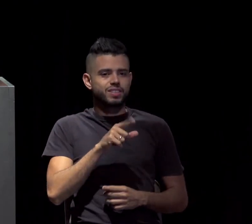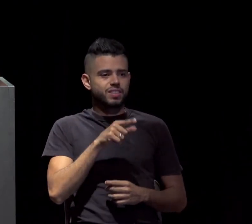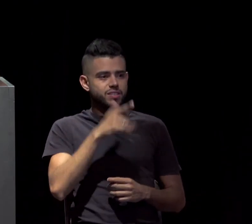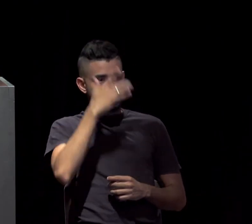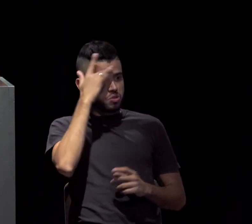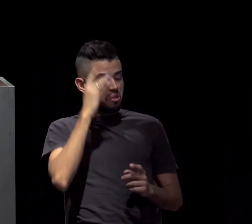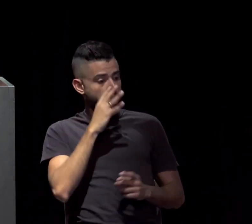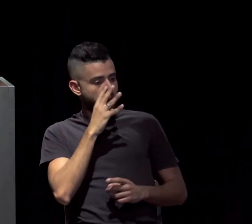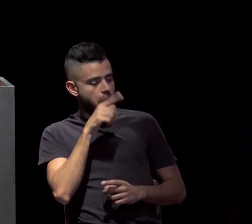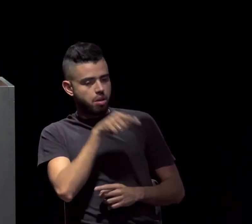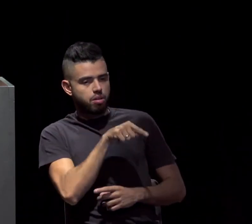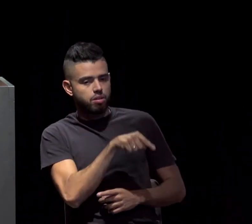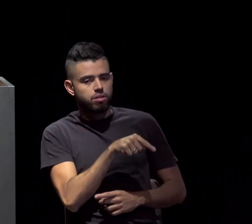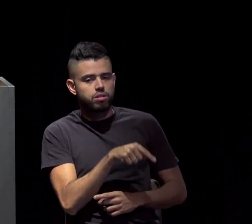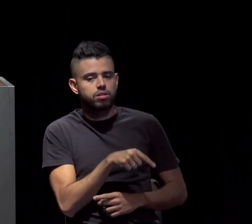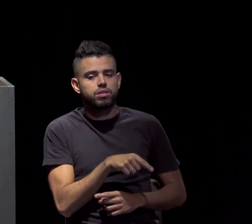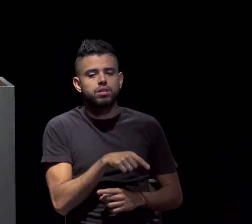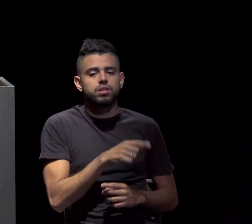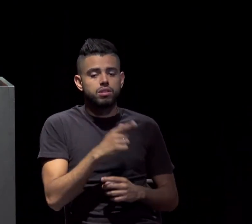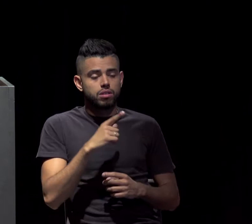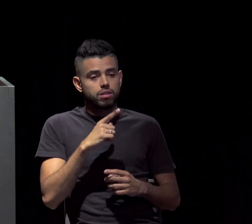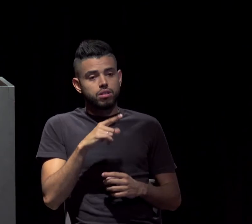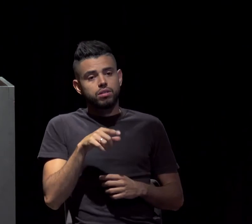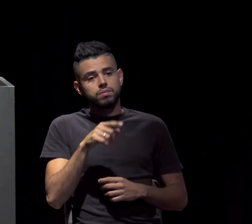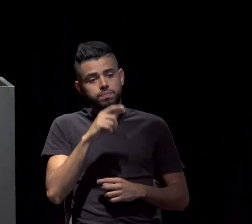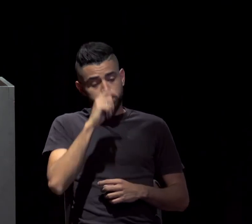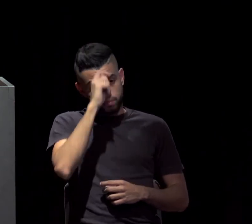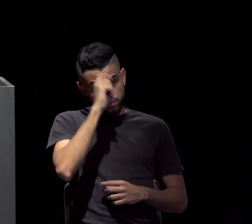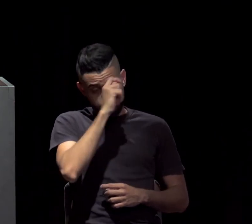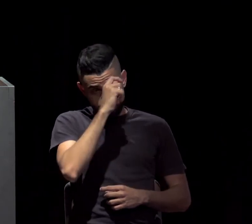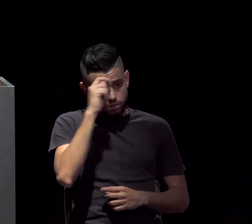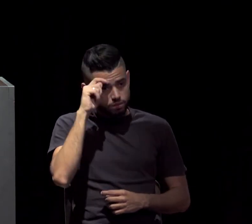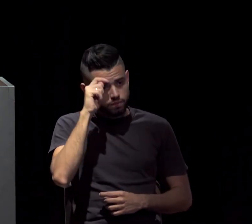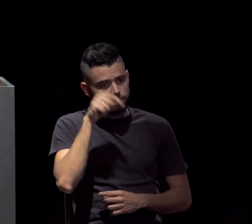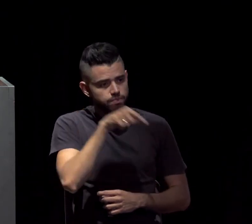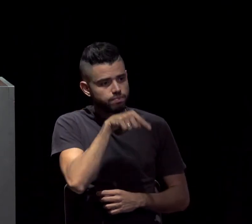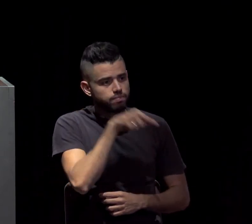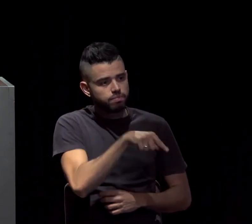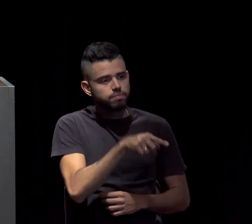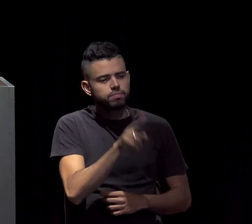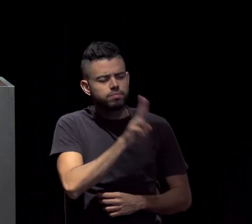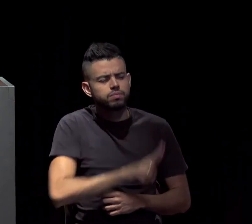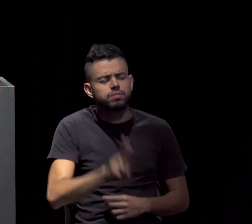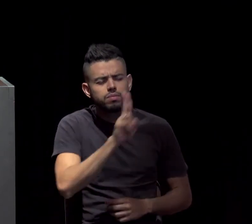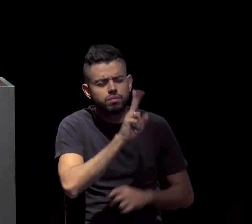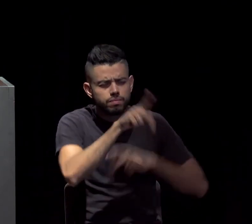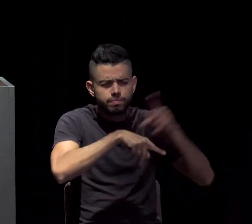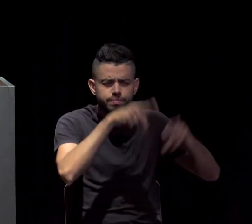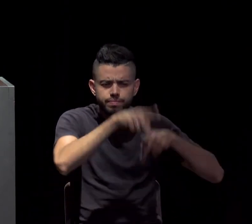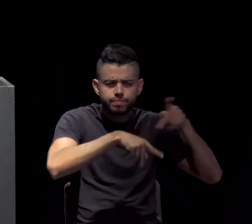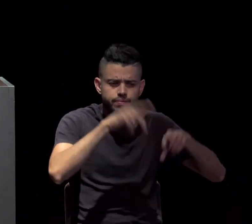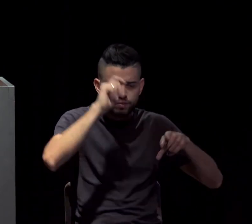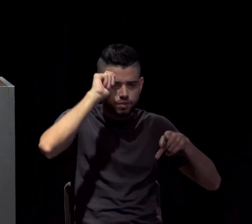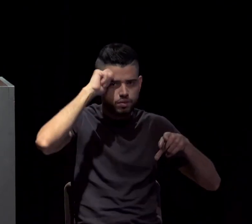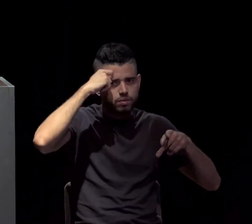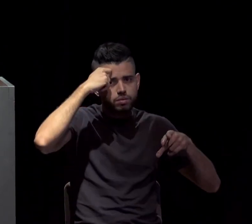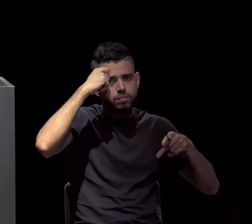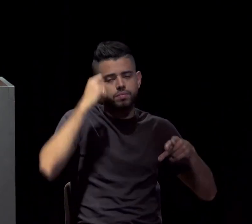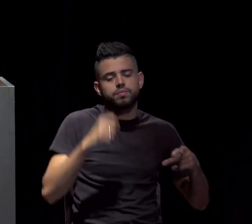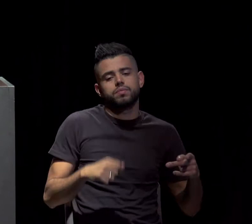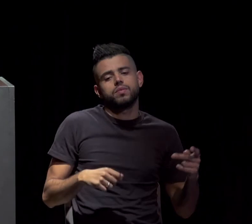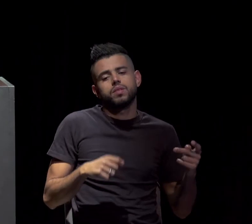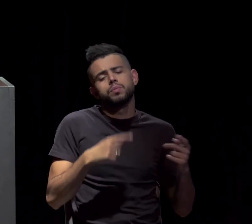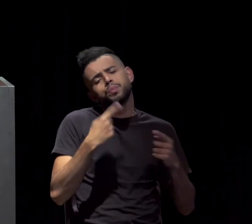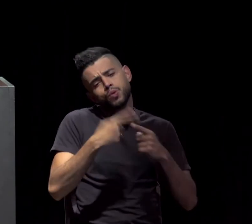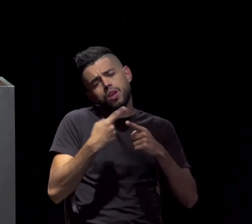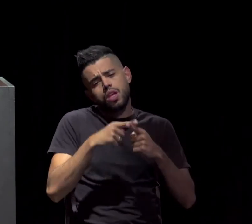riqueza simbólica, essa riqueza no domínio do sagrado, foi estrategicamente utilizada por essas populações negras para compensar os seus processos de